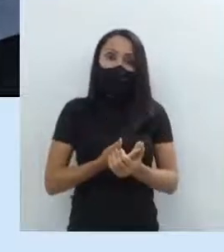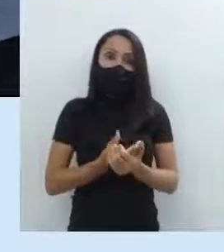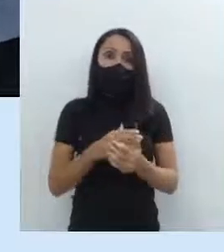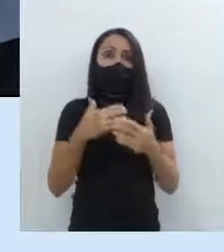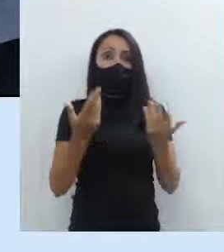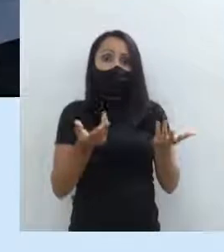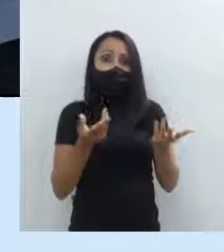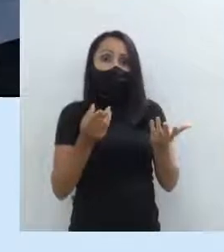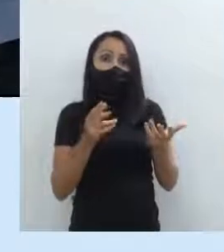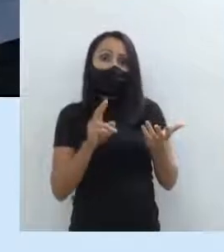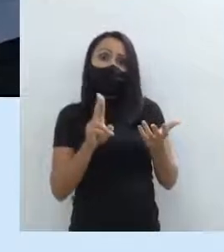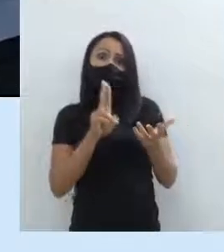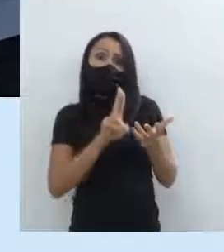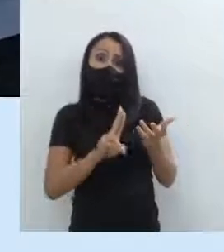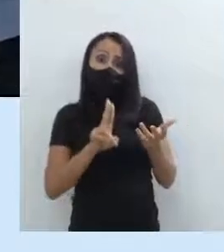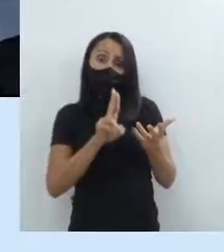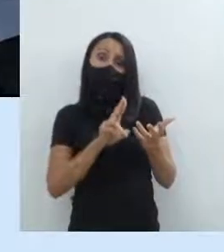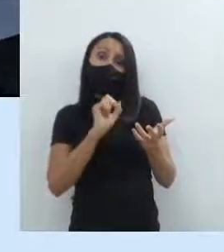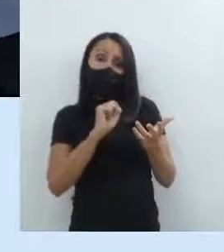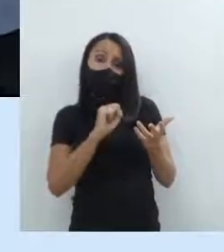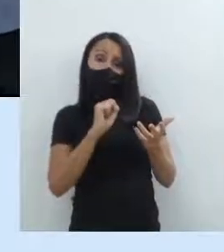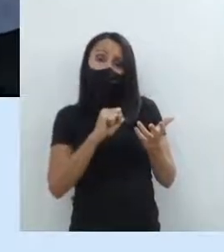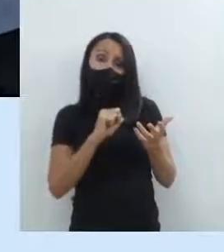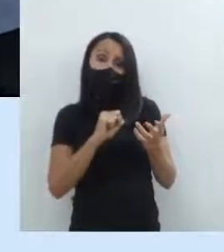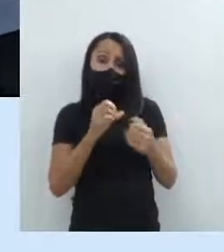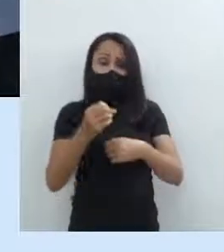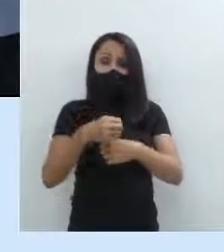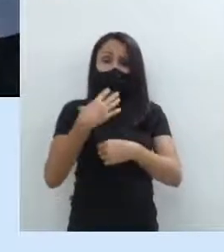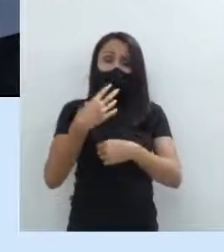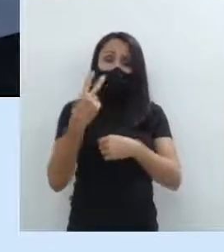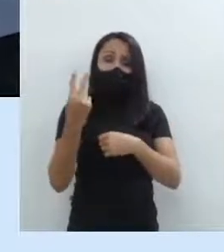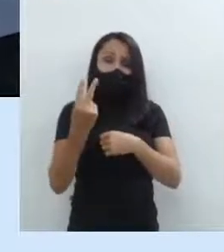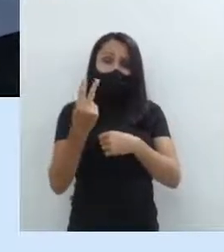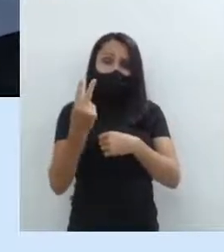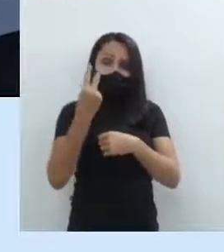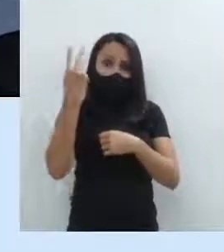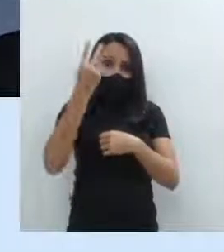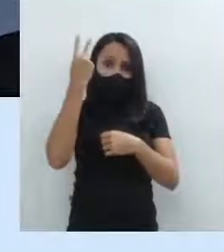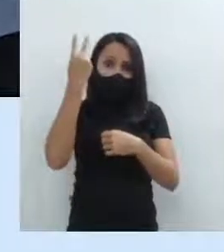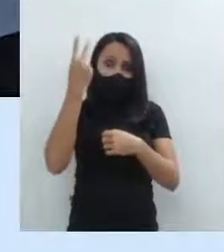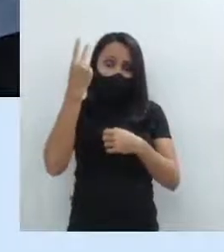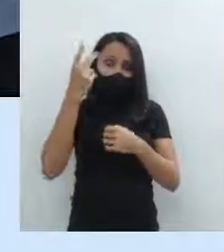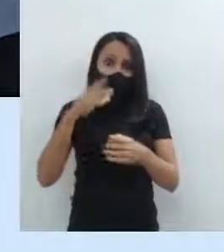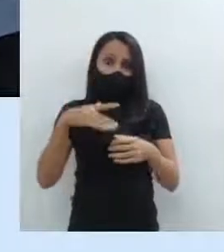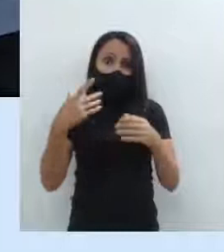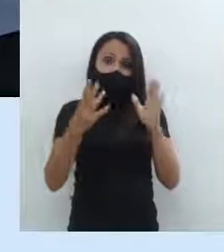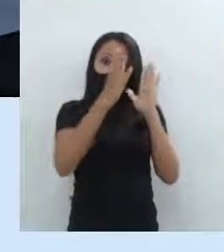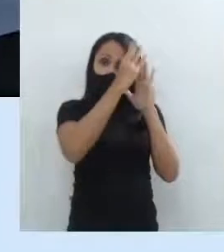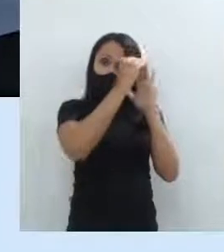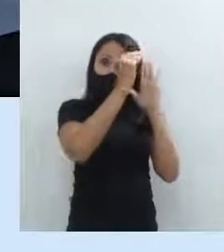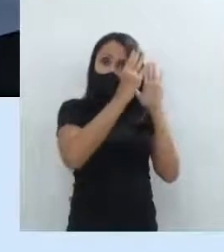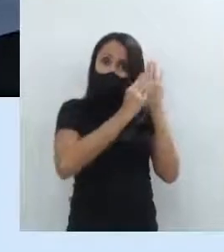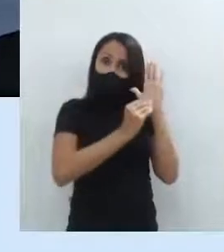úteis, eles vão me transmitir valores e eles serão um modelo que eu tenho para formar o